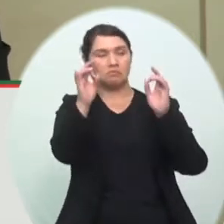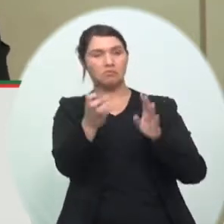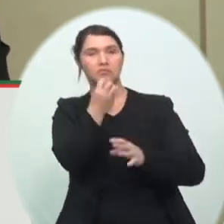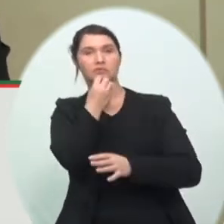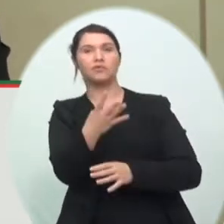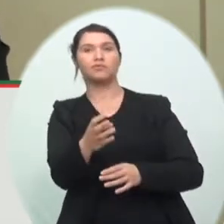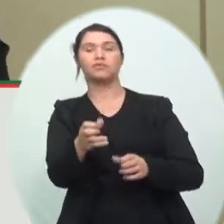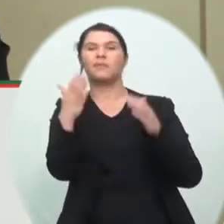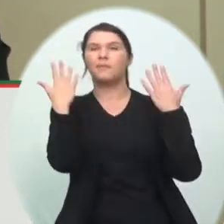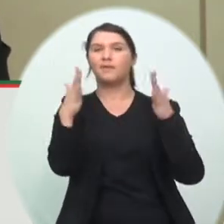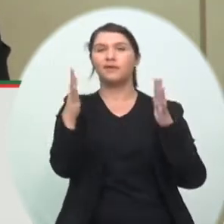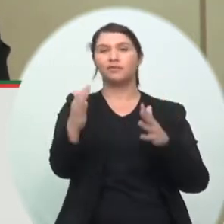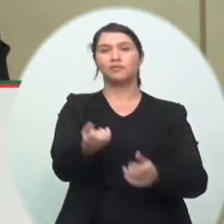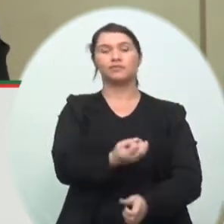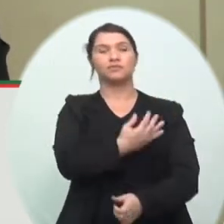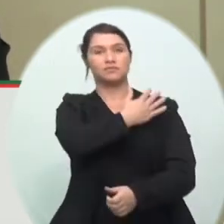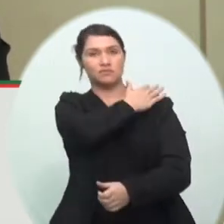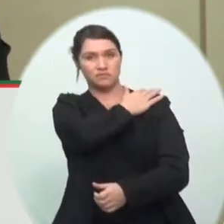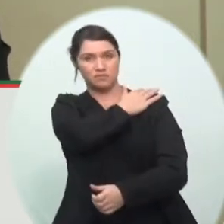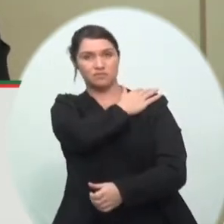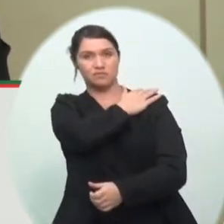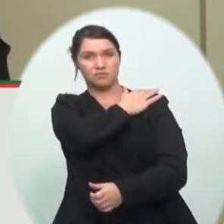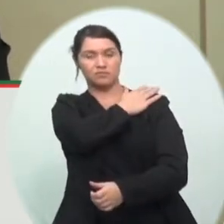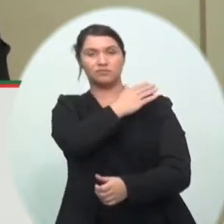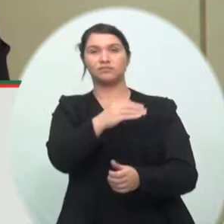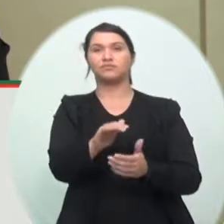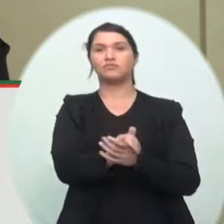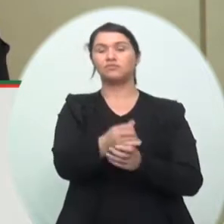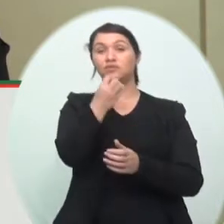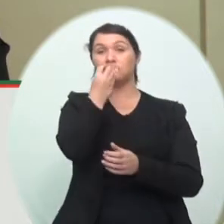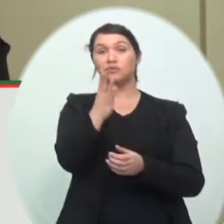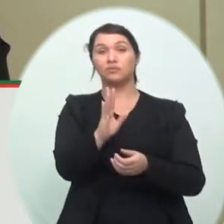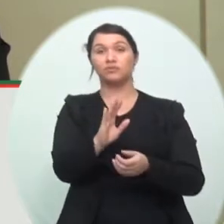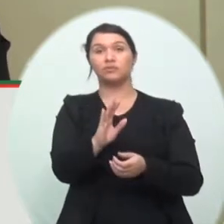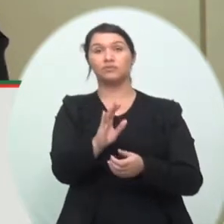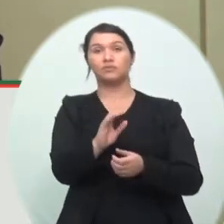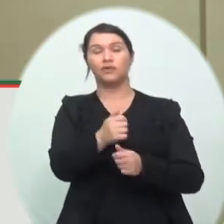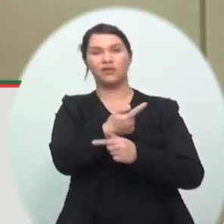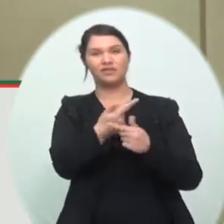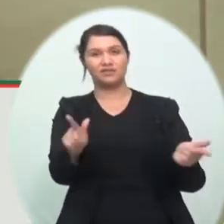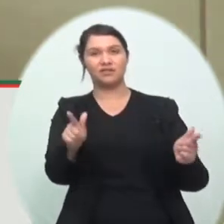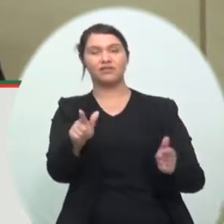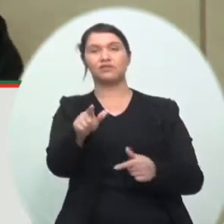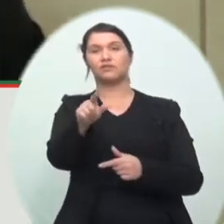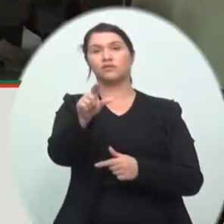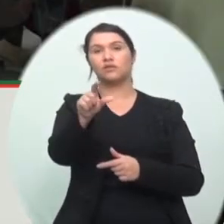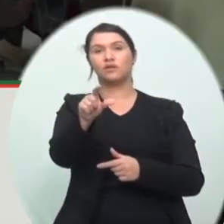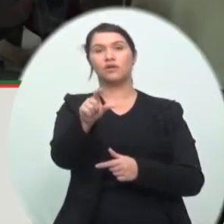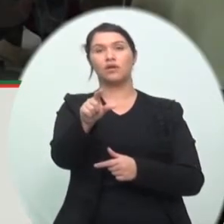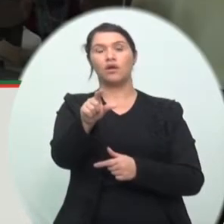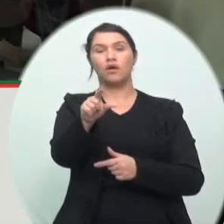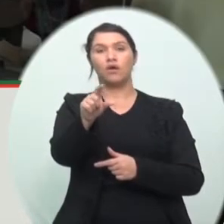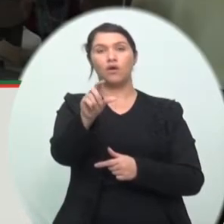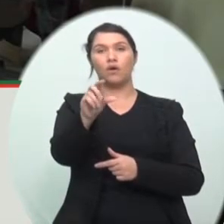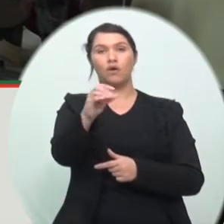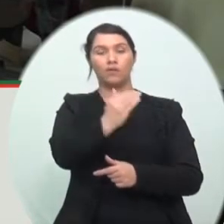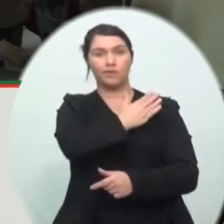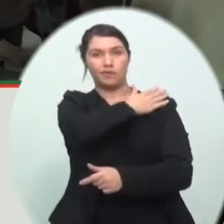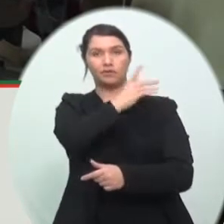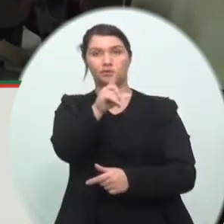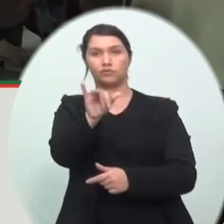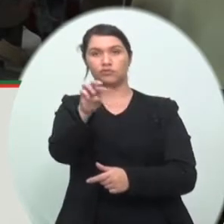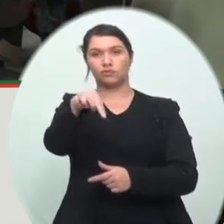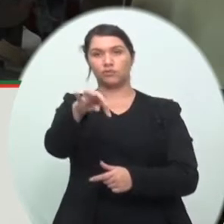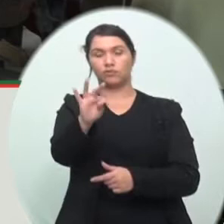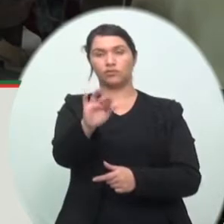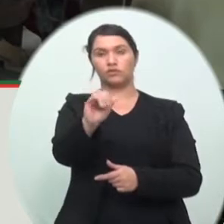e boa sorte, coronel Dimitri, e conte com essa casa aqui também no que a gente puder ajudar. A moção continua em discussão. Com a palavra,